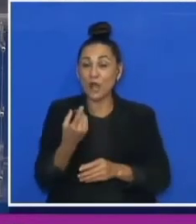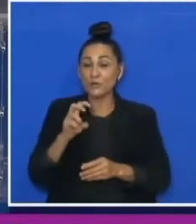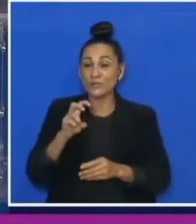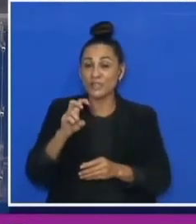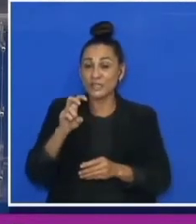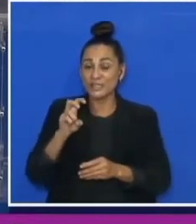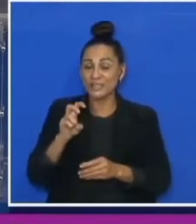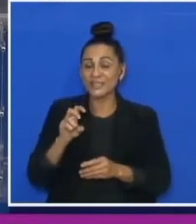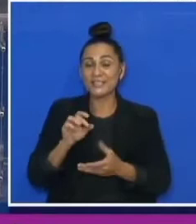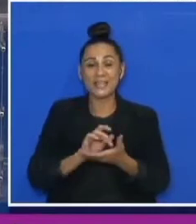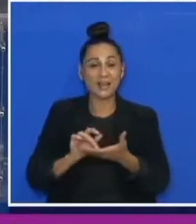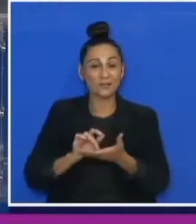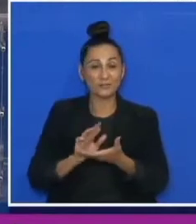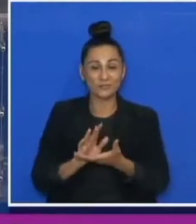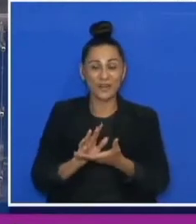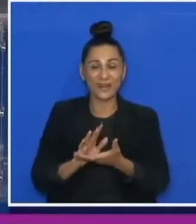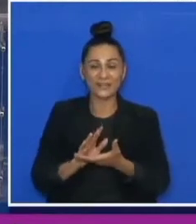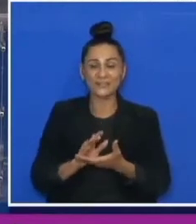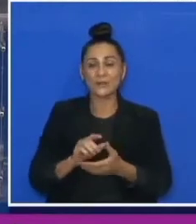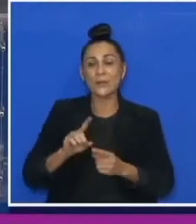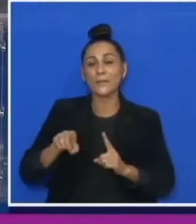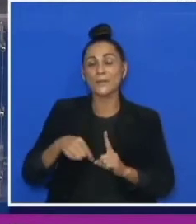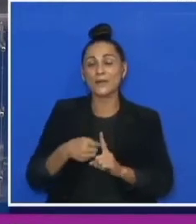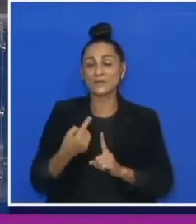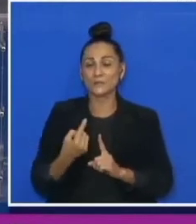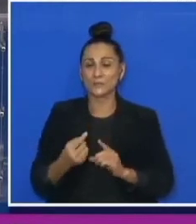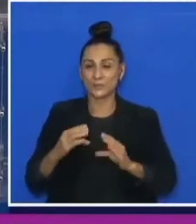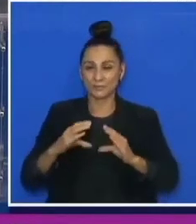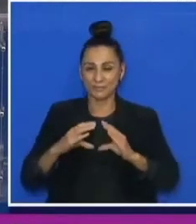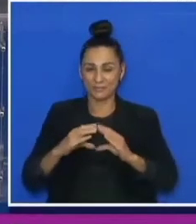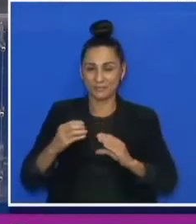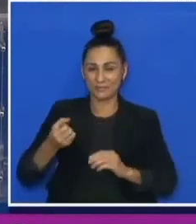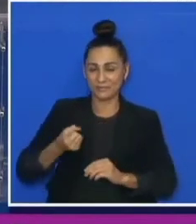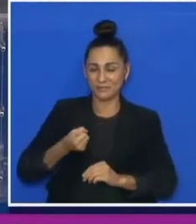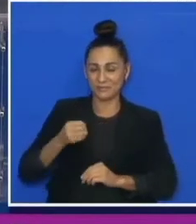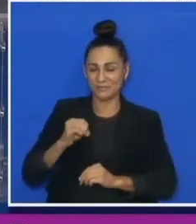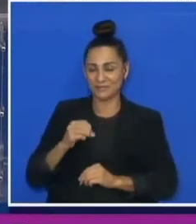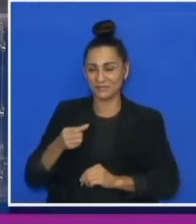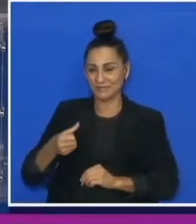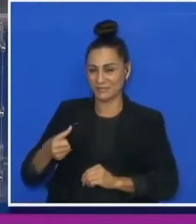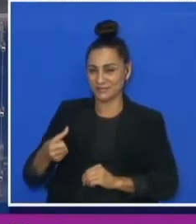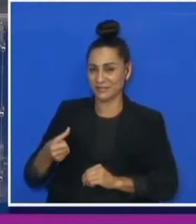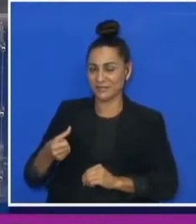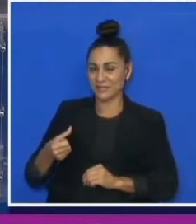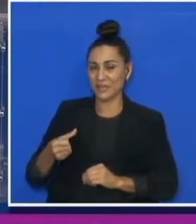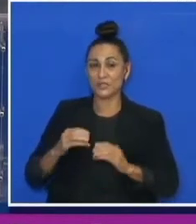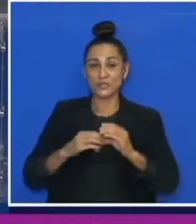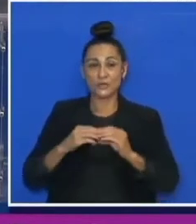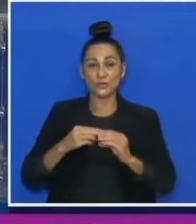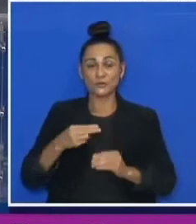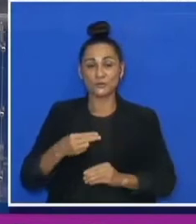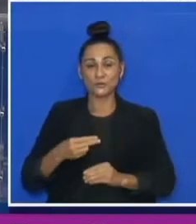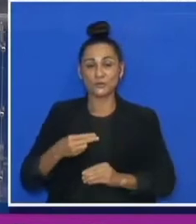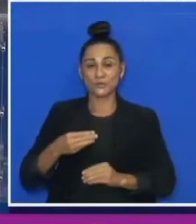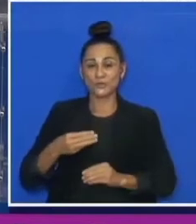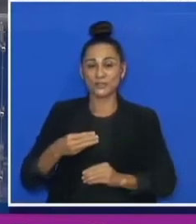15 dezenas da Loto Fácil. Vem chegando mais uma bola, 06. Bola 06, esse é o concurso